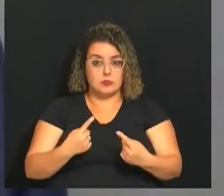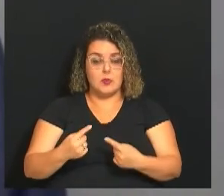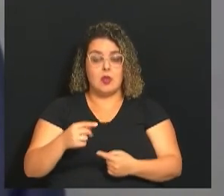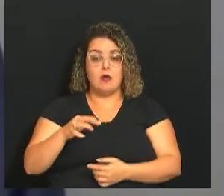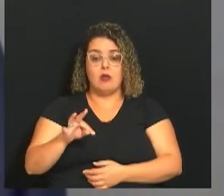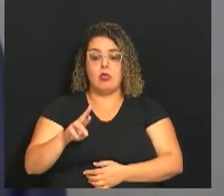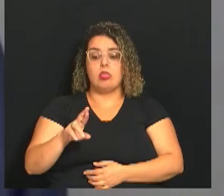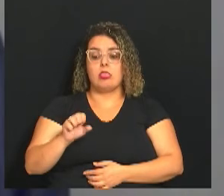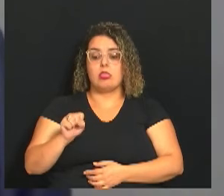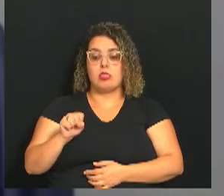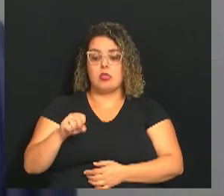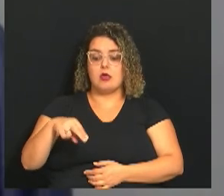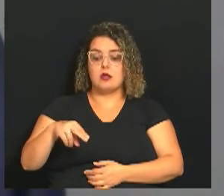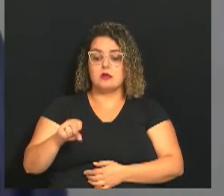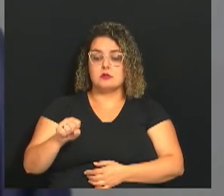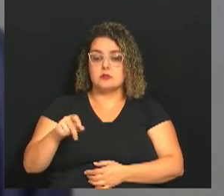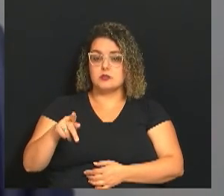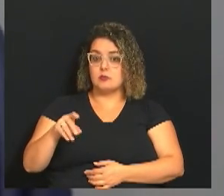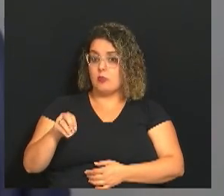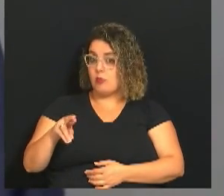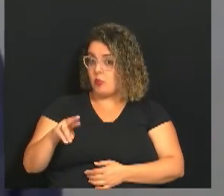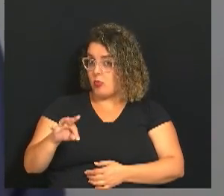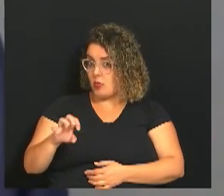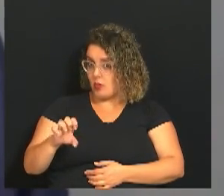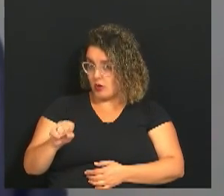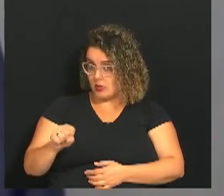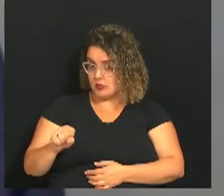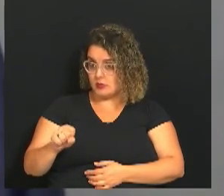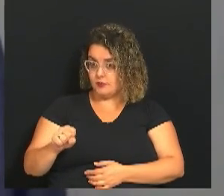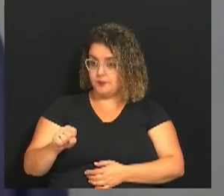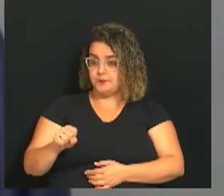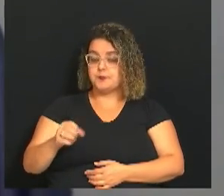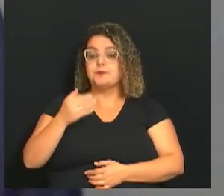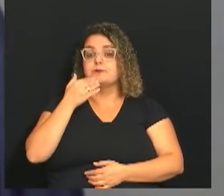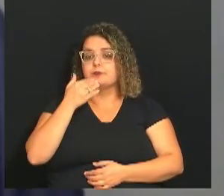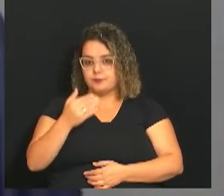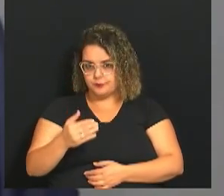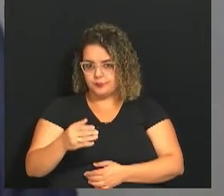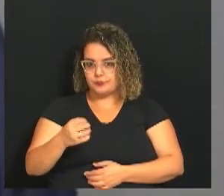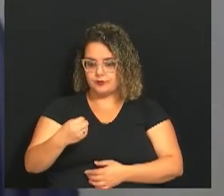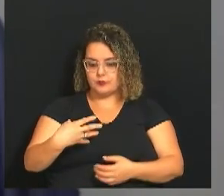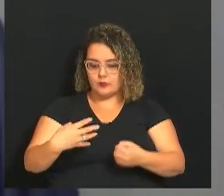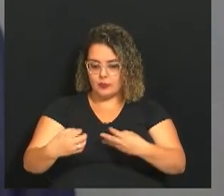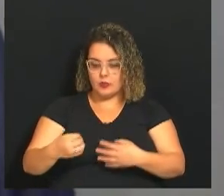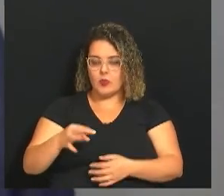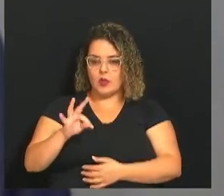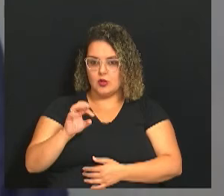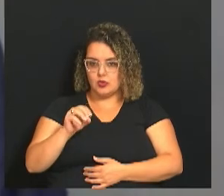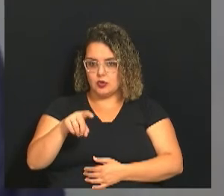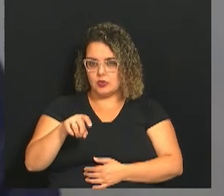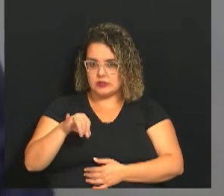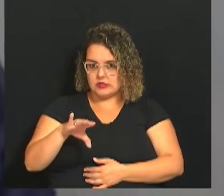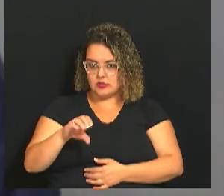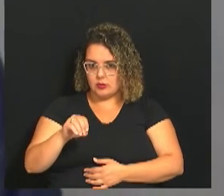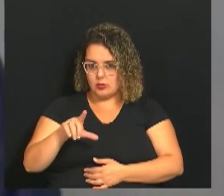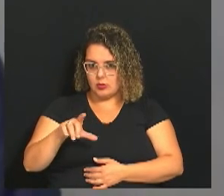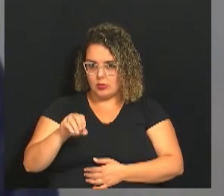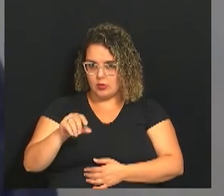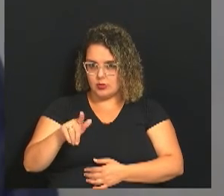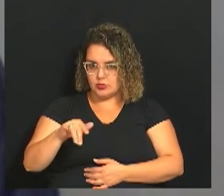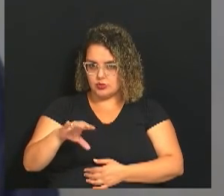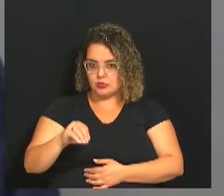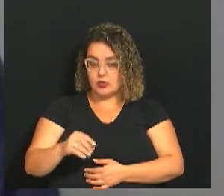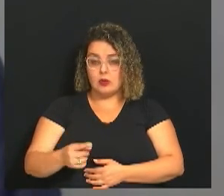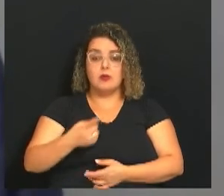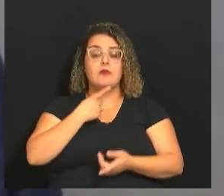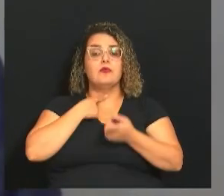nisso, porque elas já vão poder pedir o exame toxicológico, então elas têm todo o interesse em evitar que o funcionário tenha